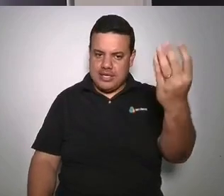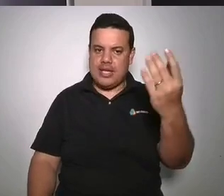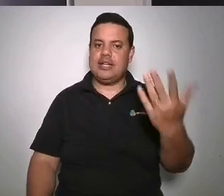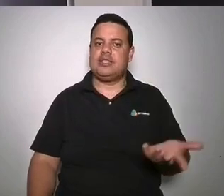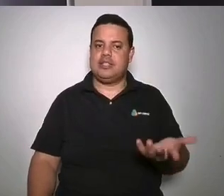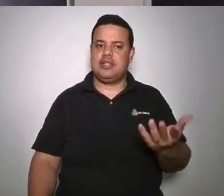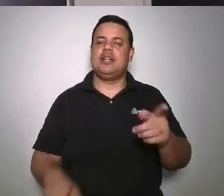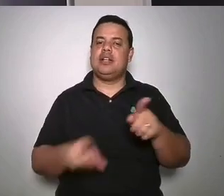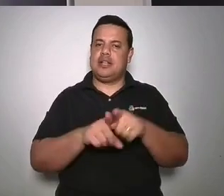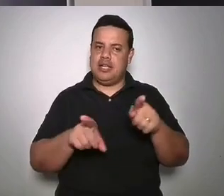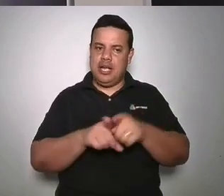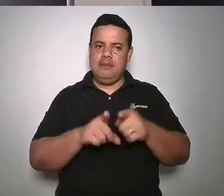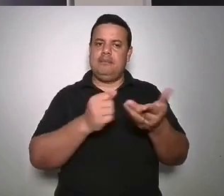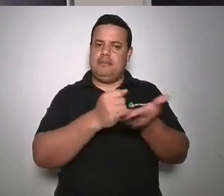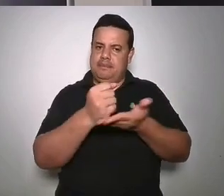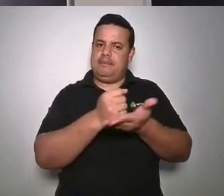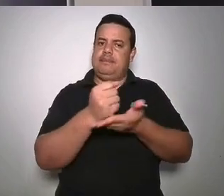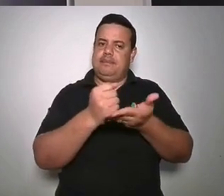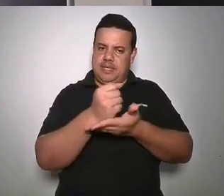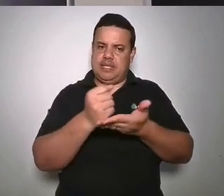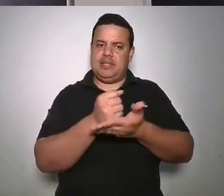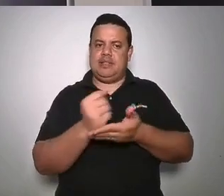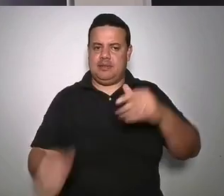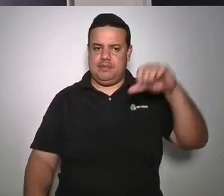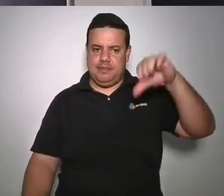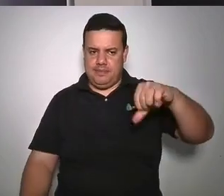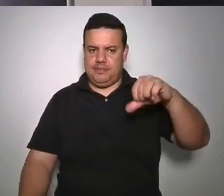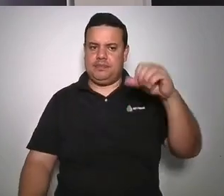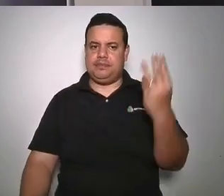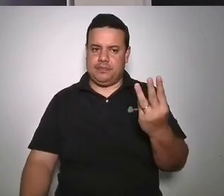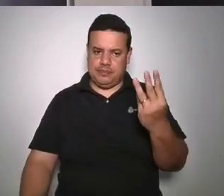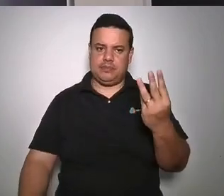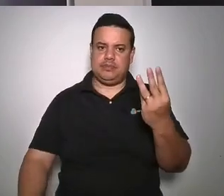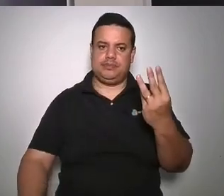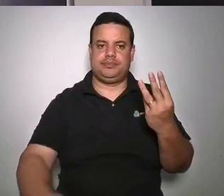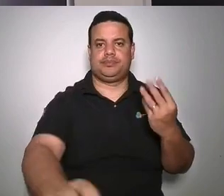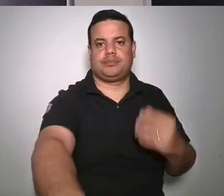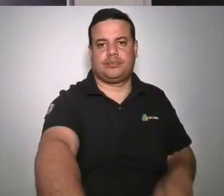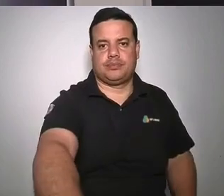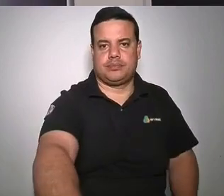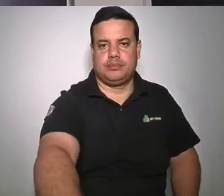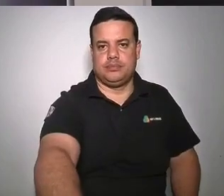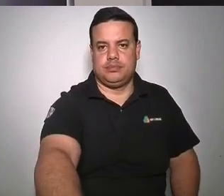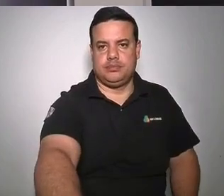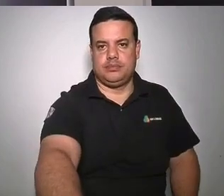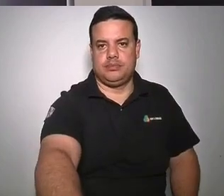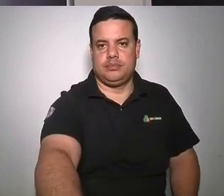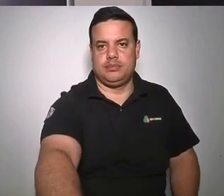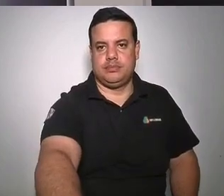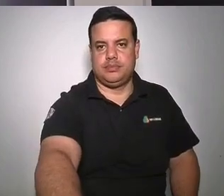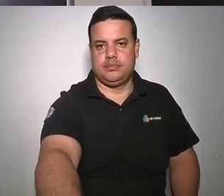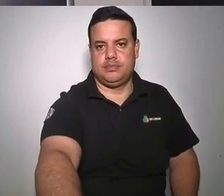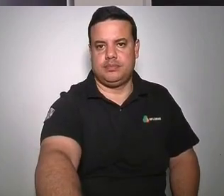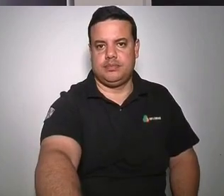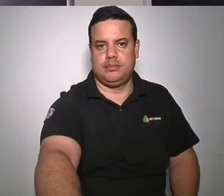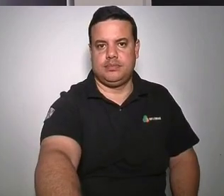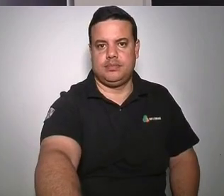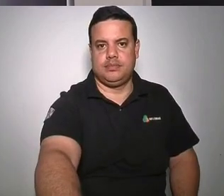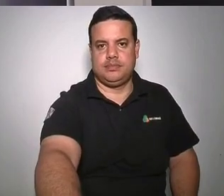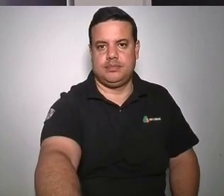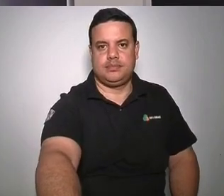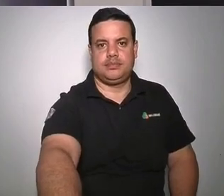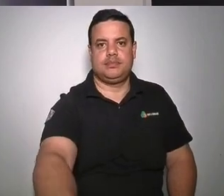básica. São 93, então, se for ler todos, mas vai ficar à disposição depois aqui na Câmara e também